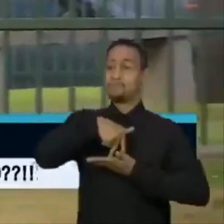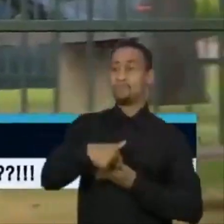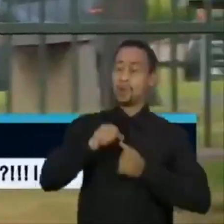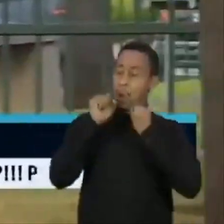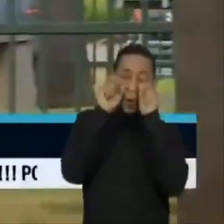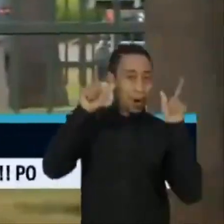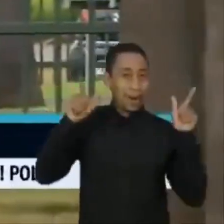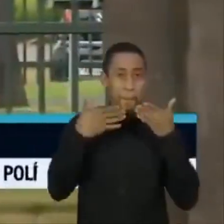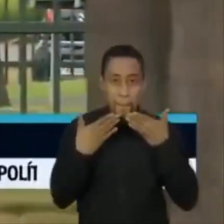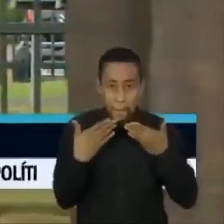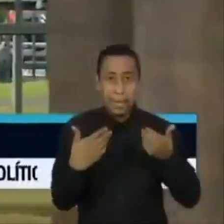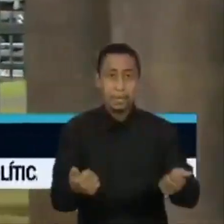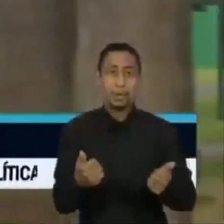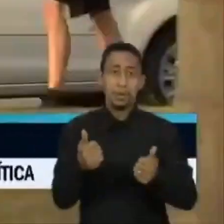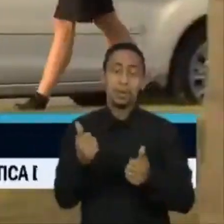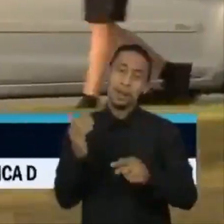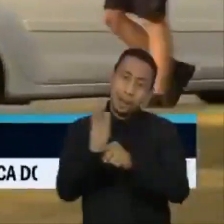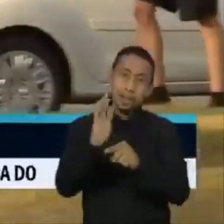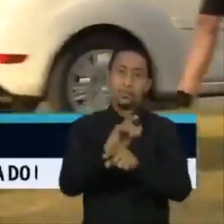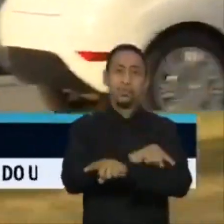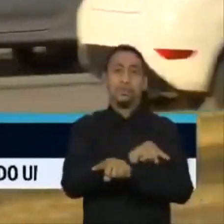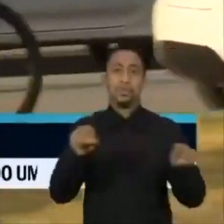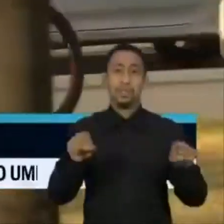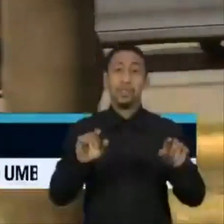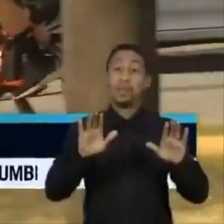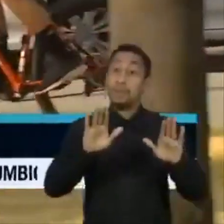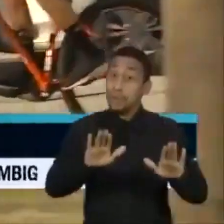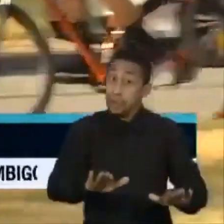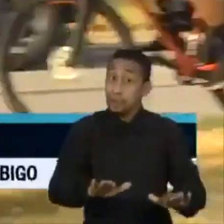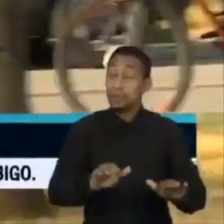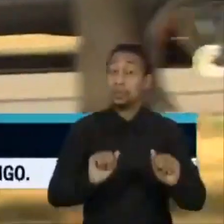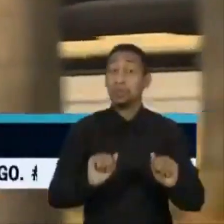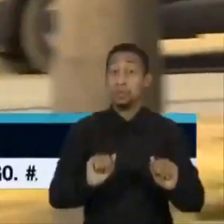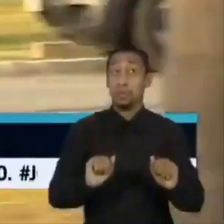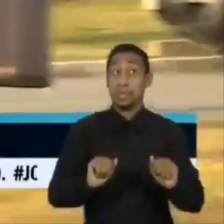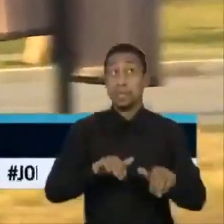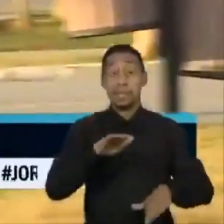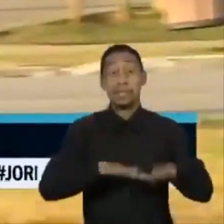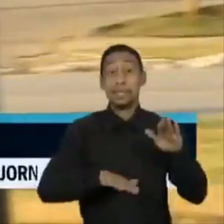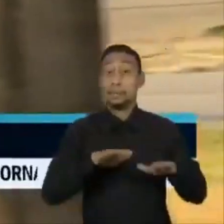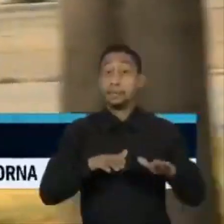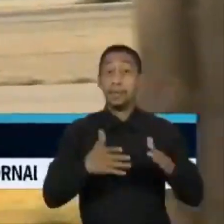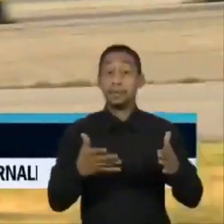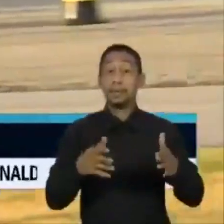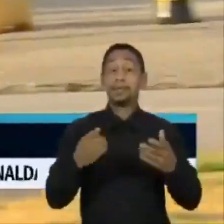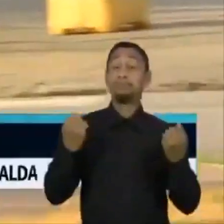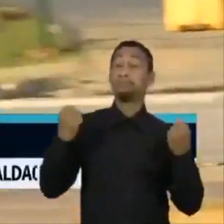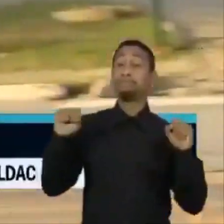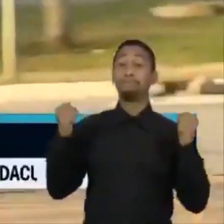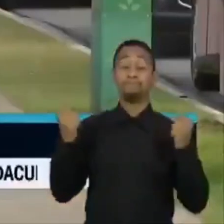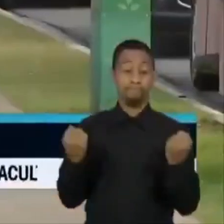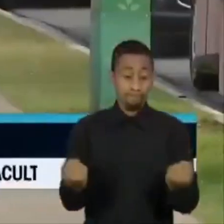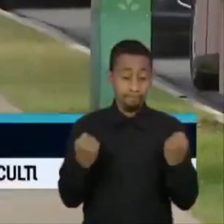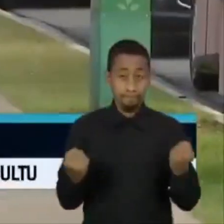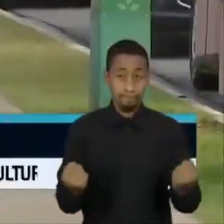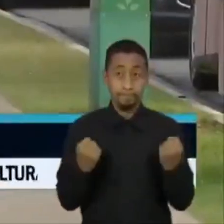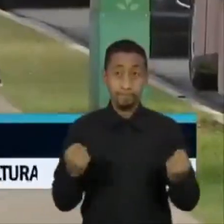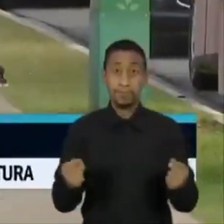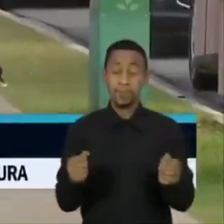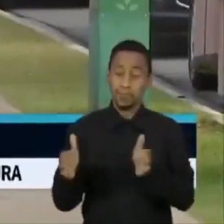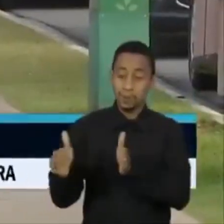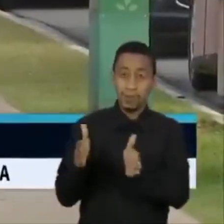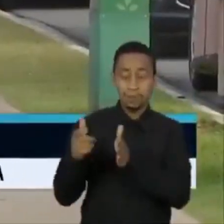pode fazer movimentar melhor se ela criasse ritual ela cria uma digamos assim uma janela diferente né uma uma